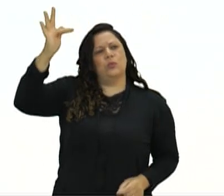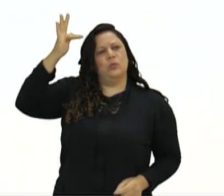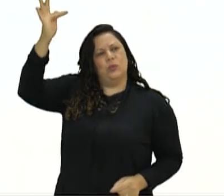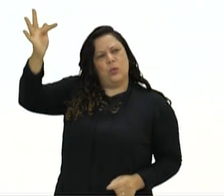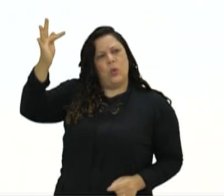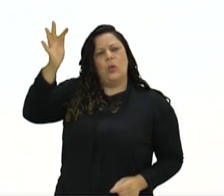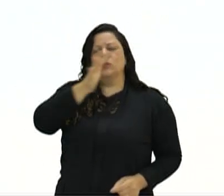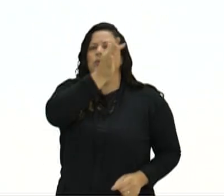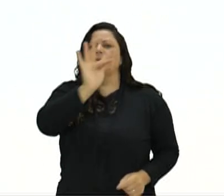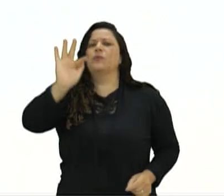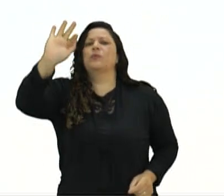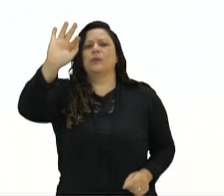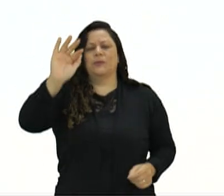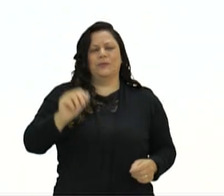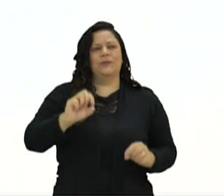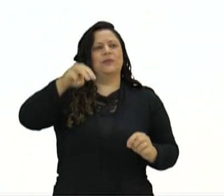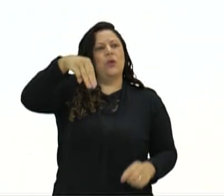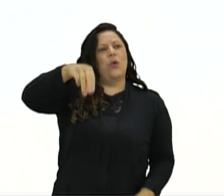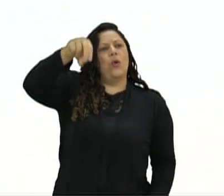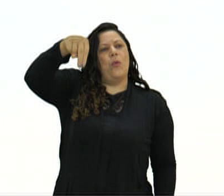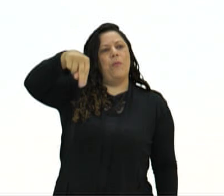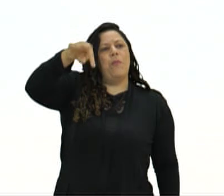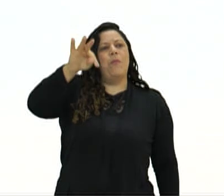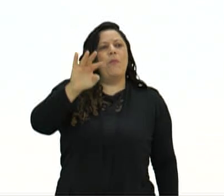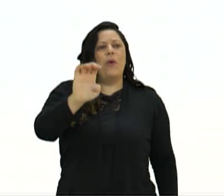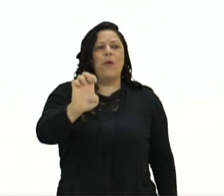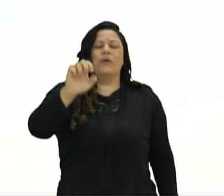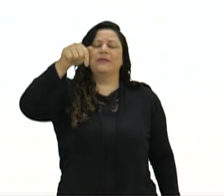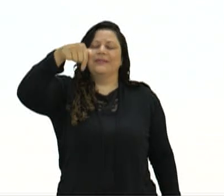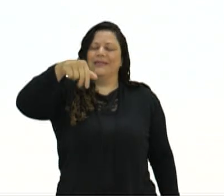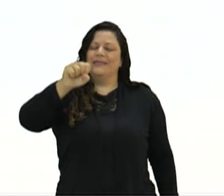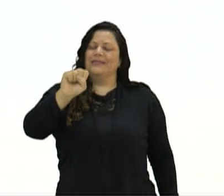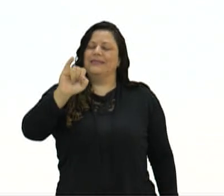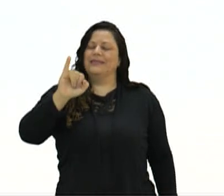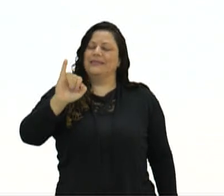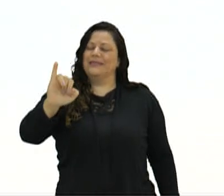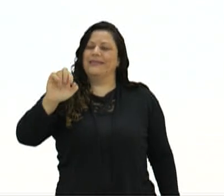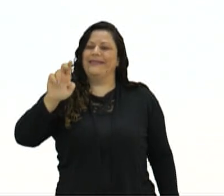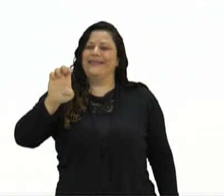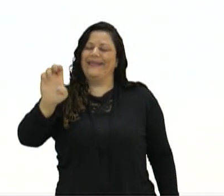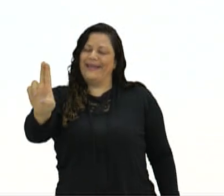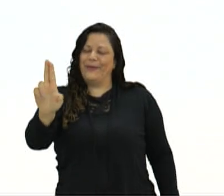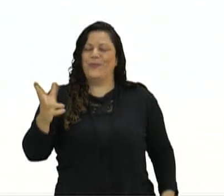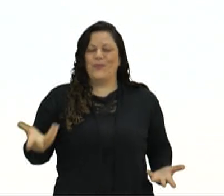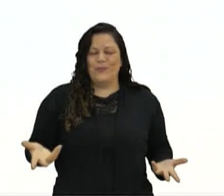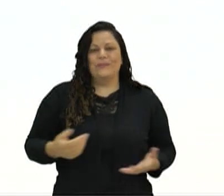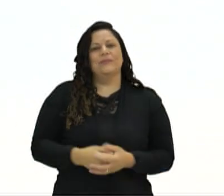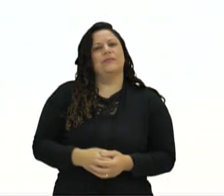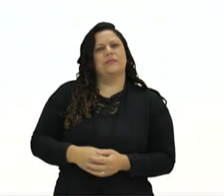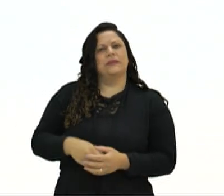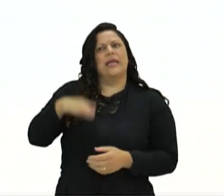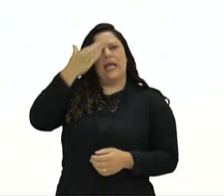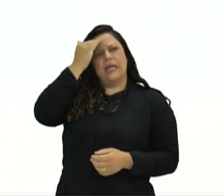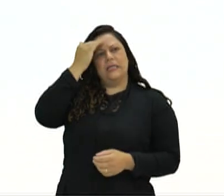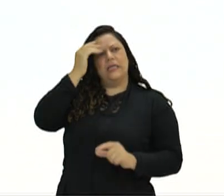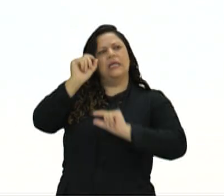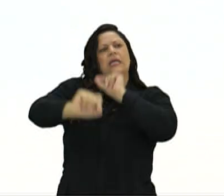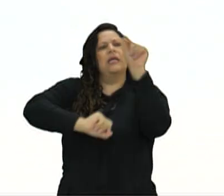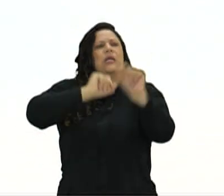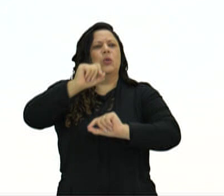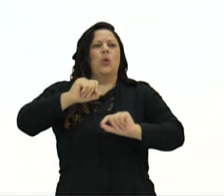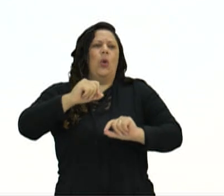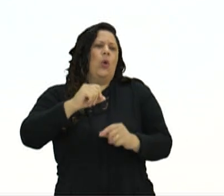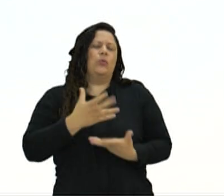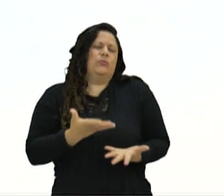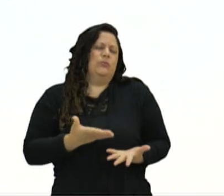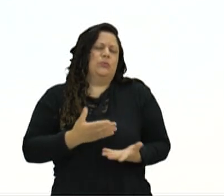francês Montesquieu, Barão de Montesquieu. Compreender as formas de poder tal qual observadas